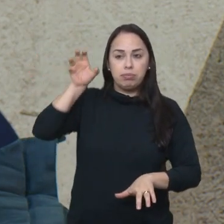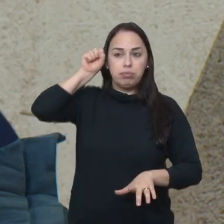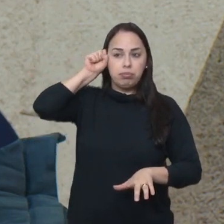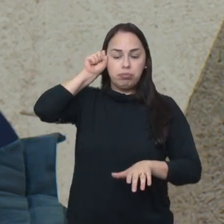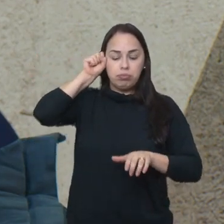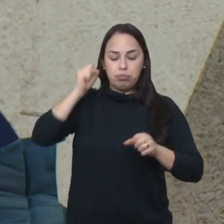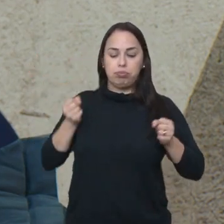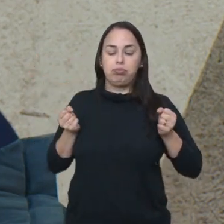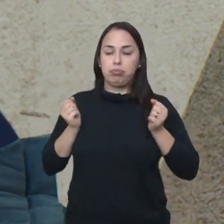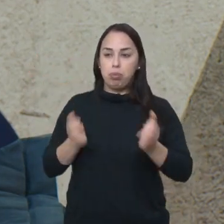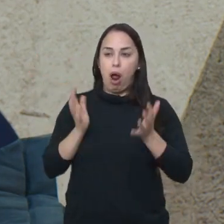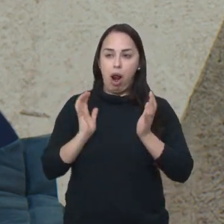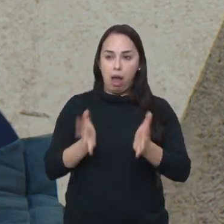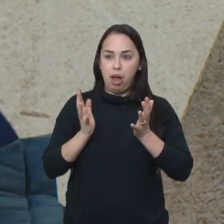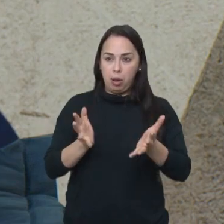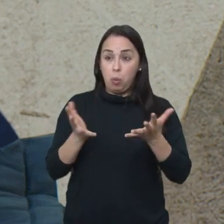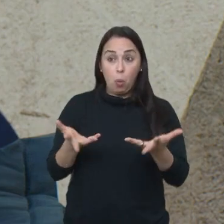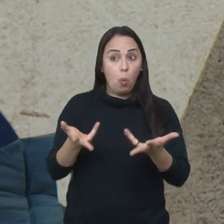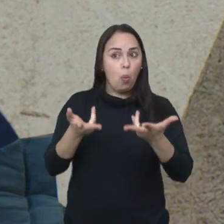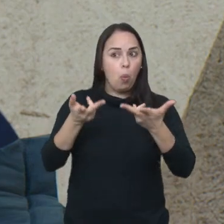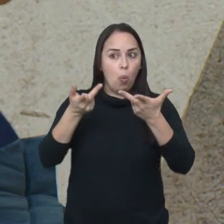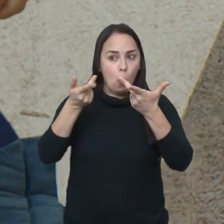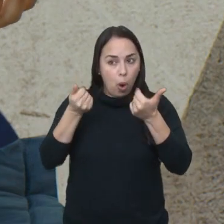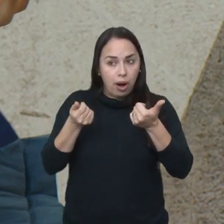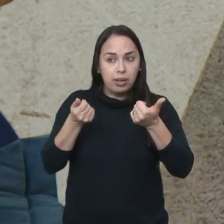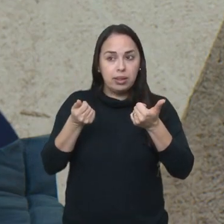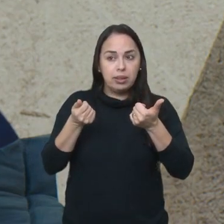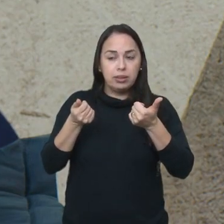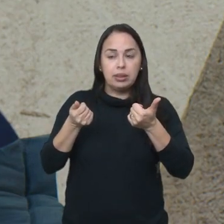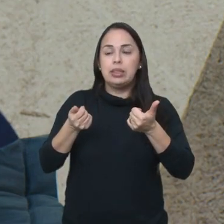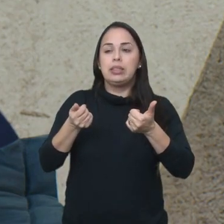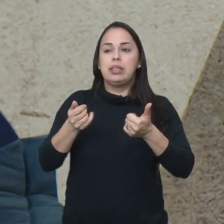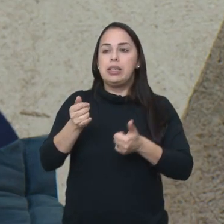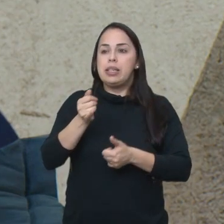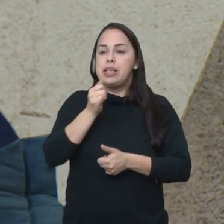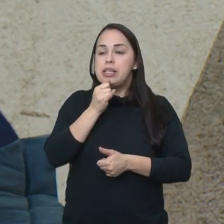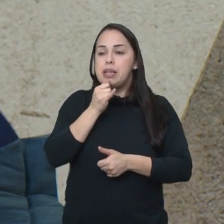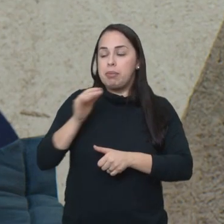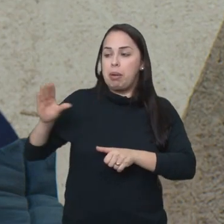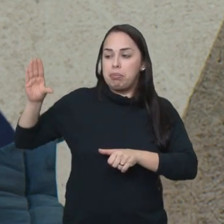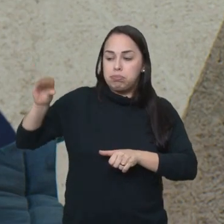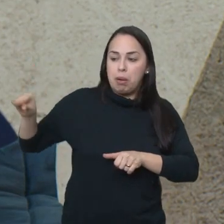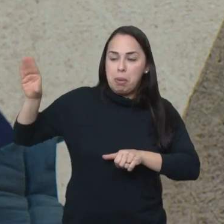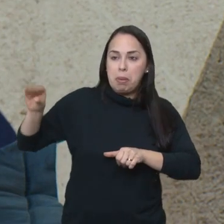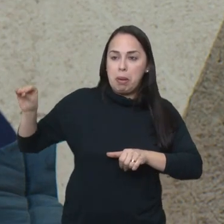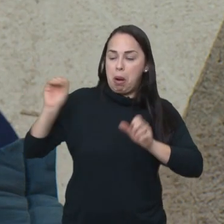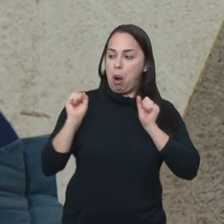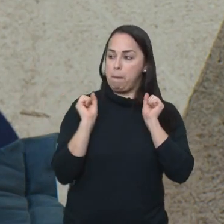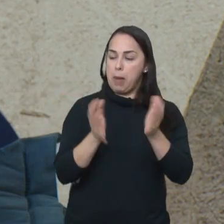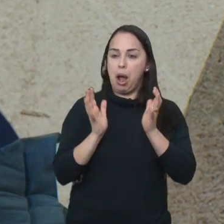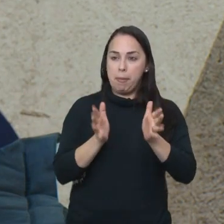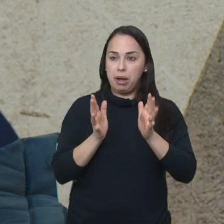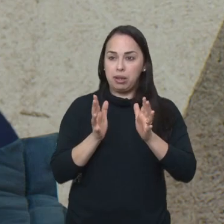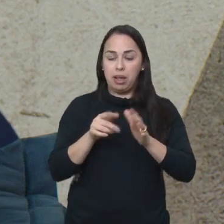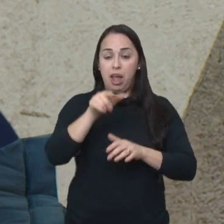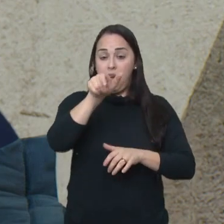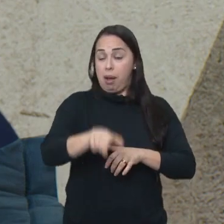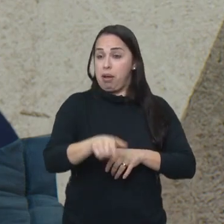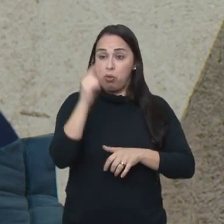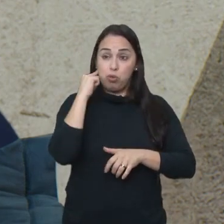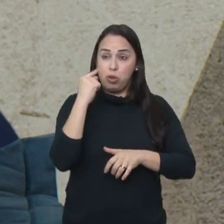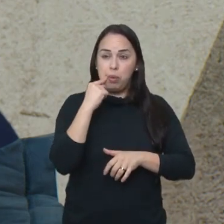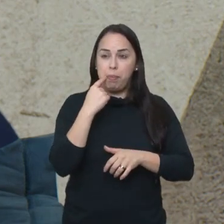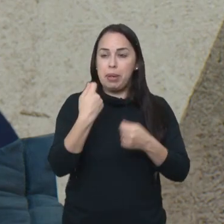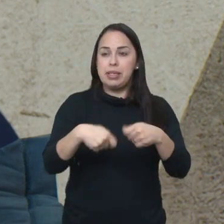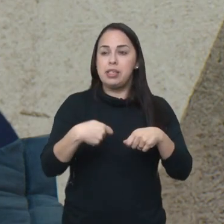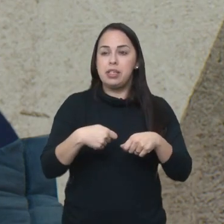receber a informação, transmitir com o mesmo acesso, qualidade, para aquela pessoa. Ela não precisa